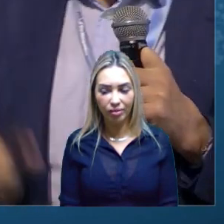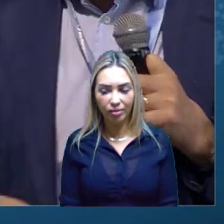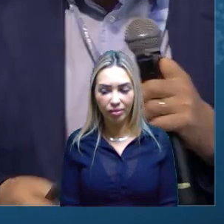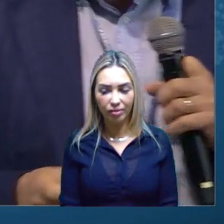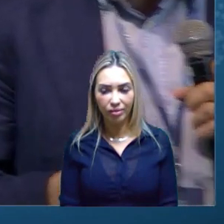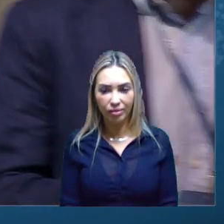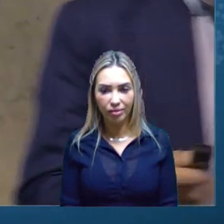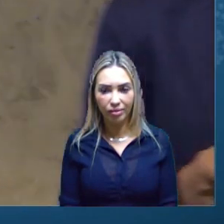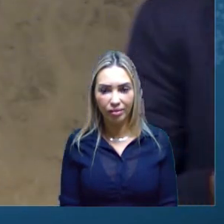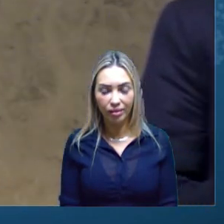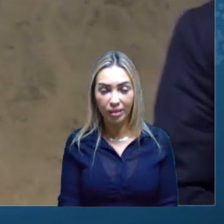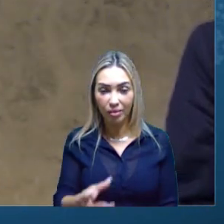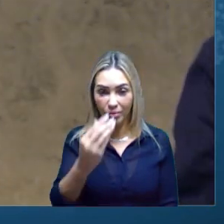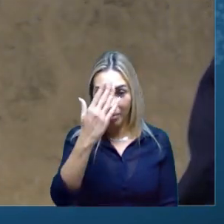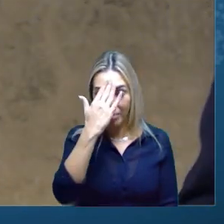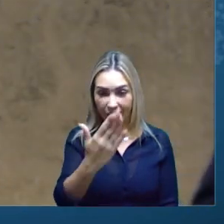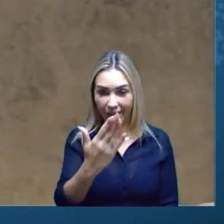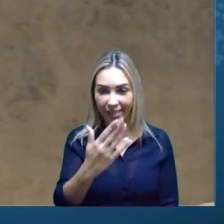Muito obrigado.